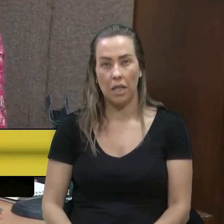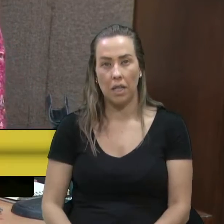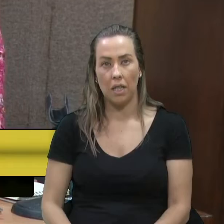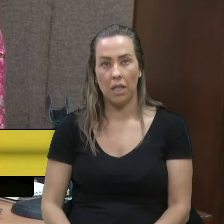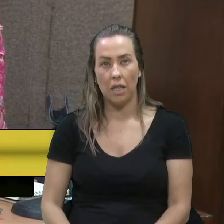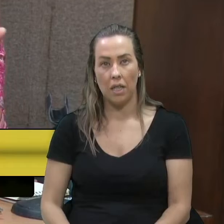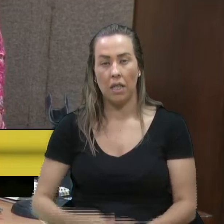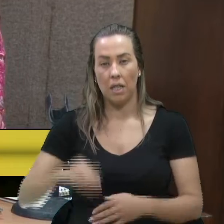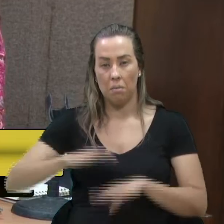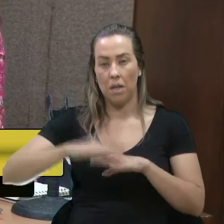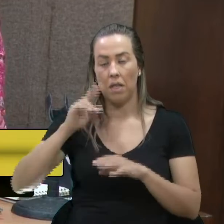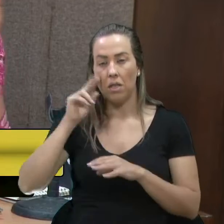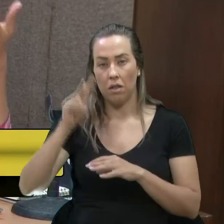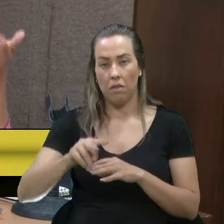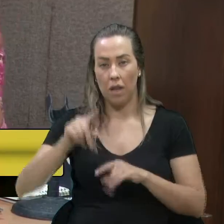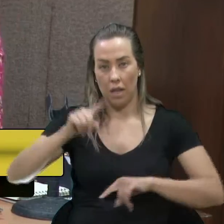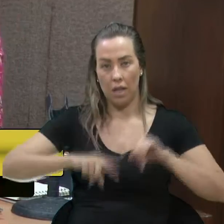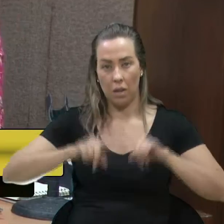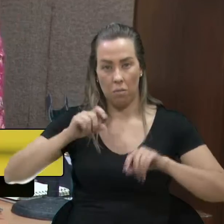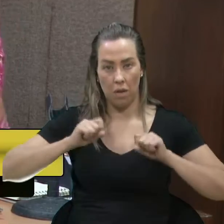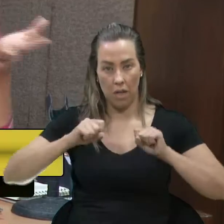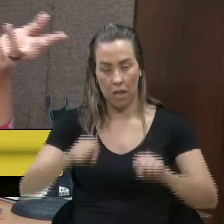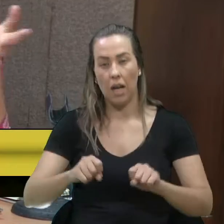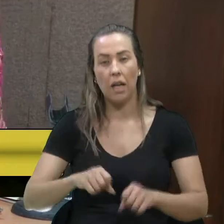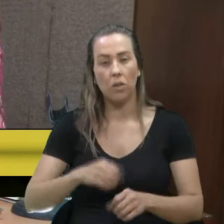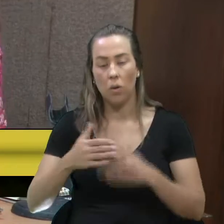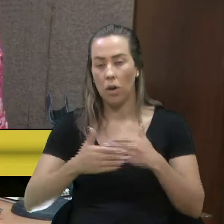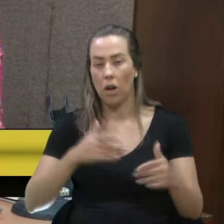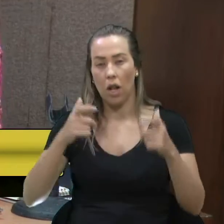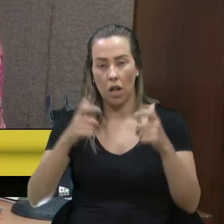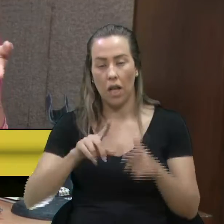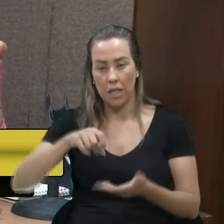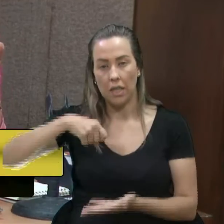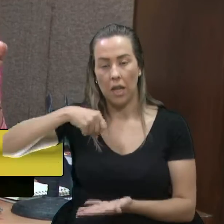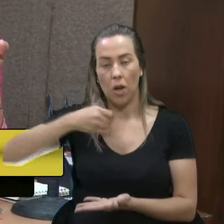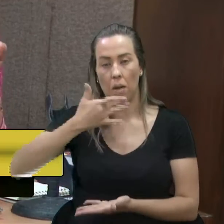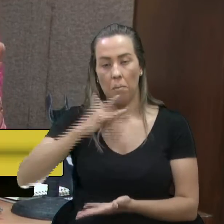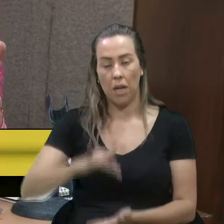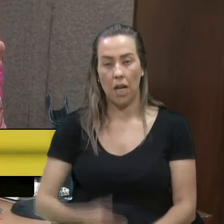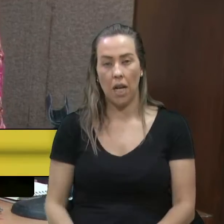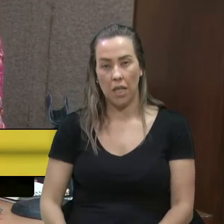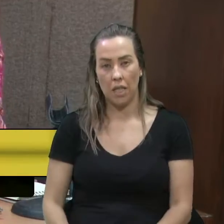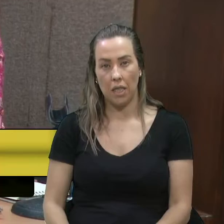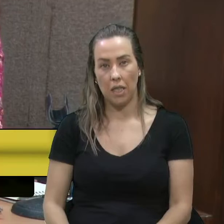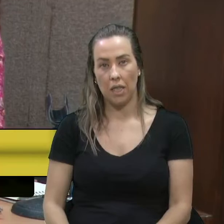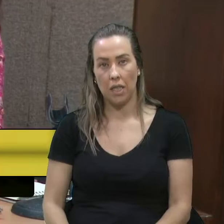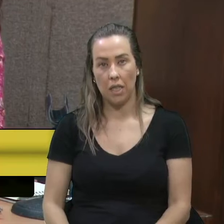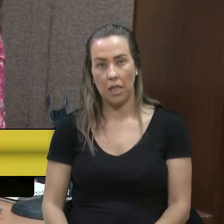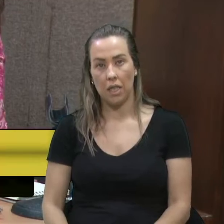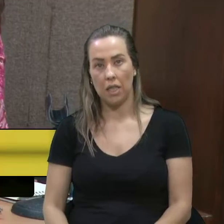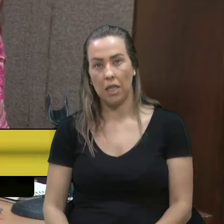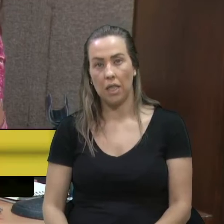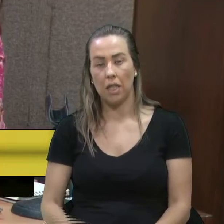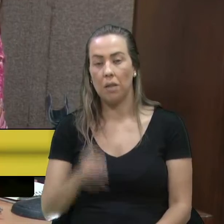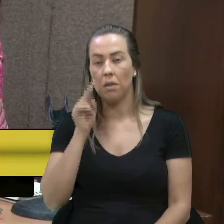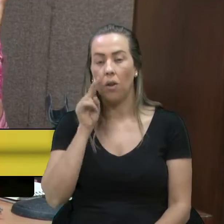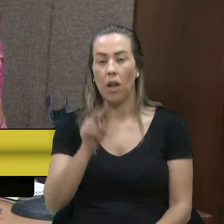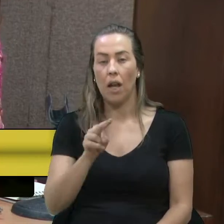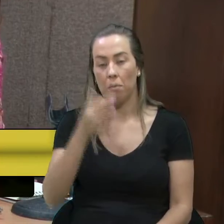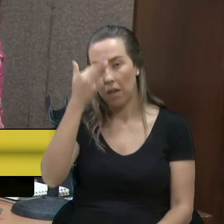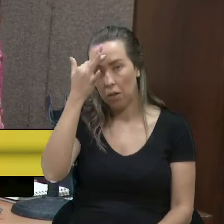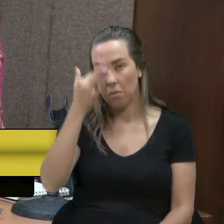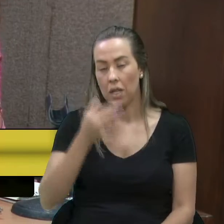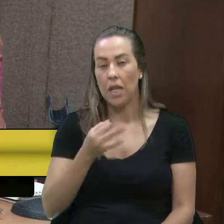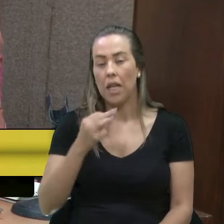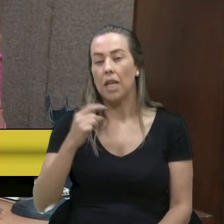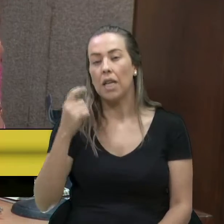a gente mais vê no supermercado, em qualquer loja, é a sacola branca, né? Então, são coisas que a gente precisa olhar para compreender e